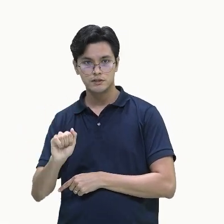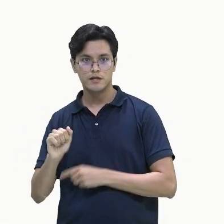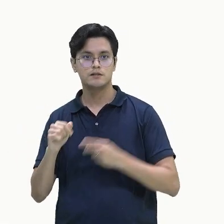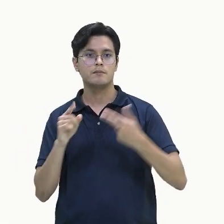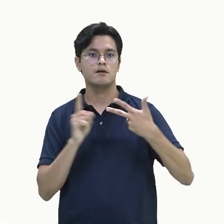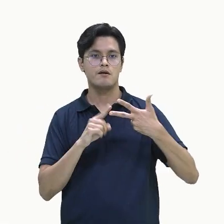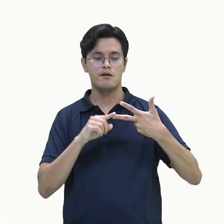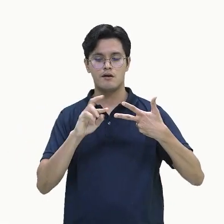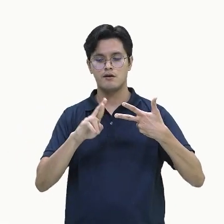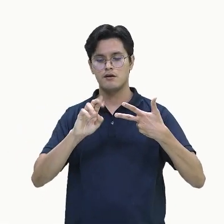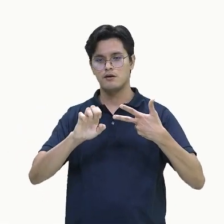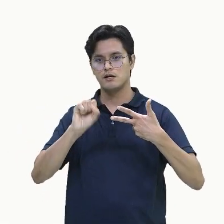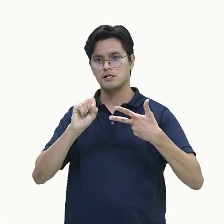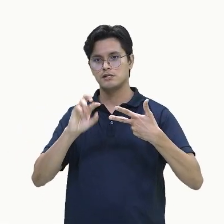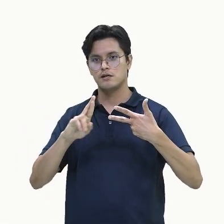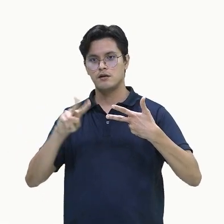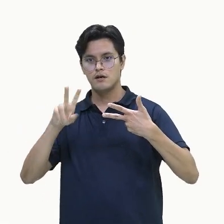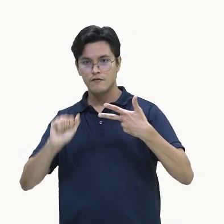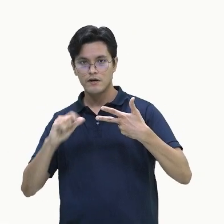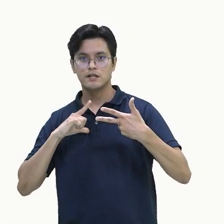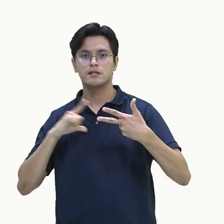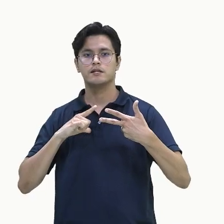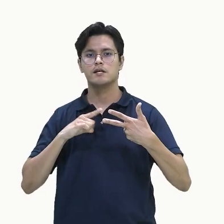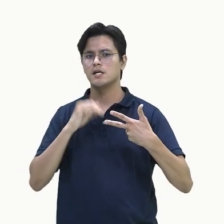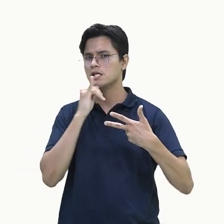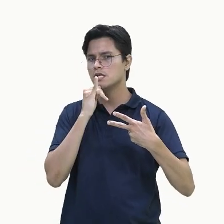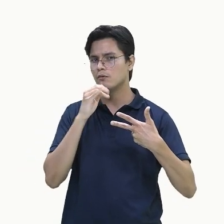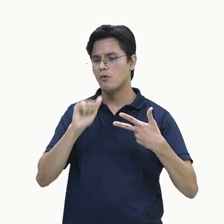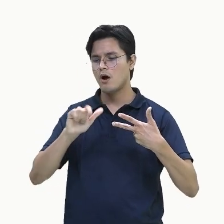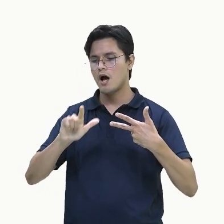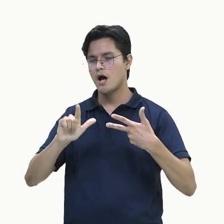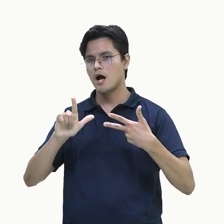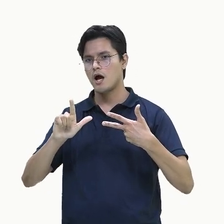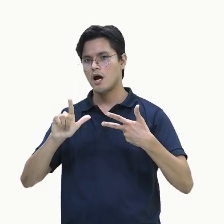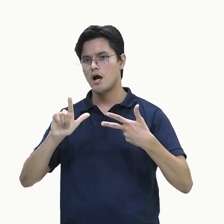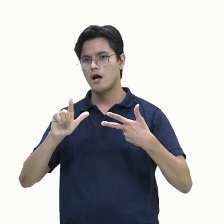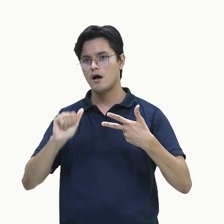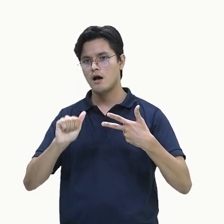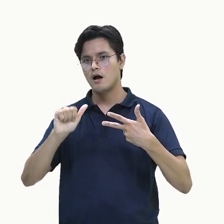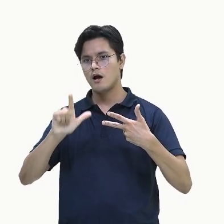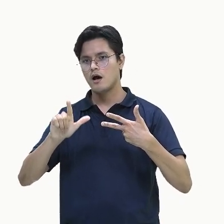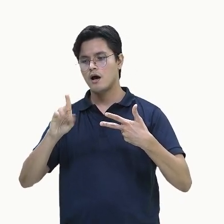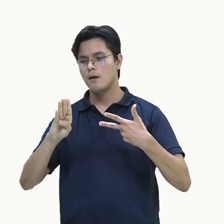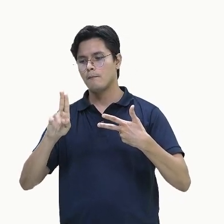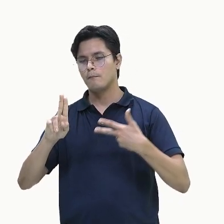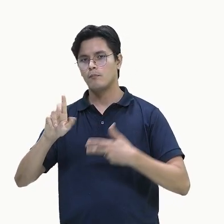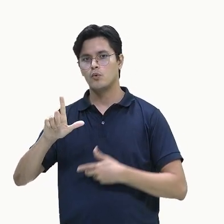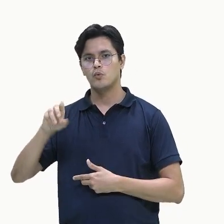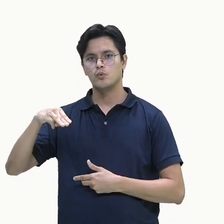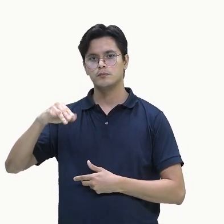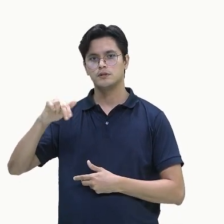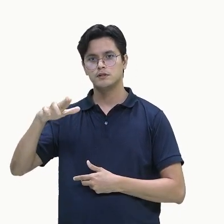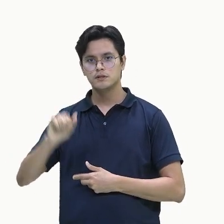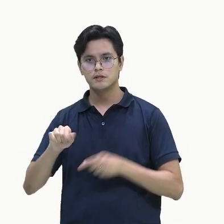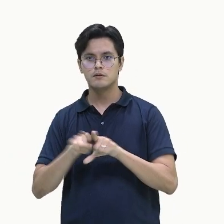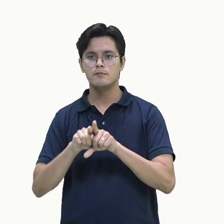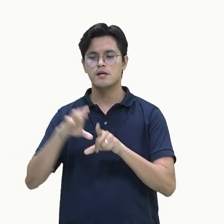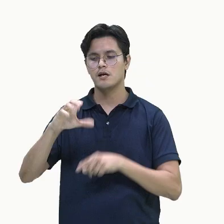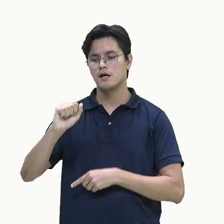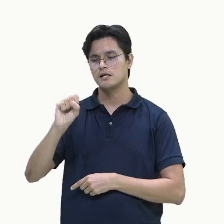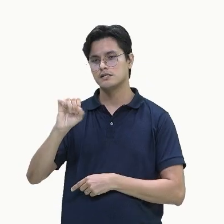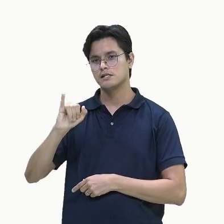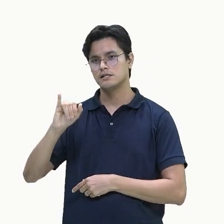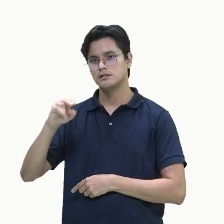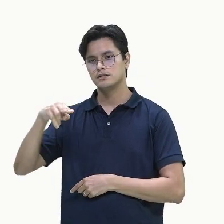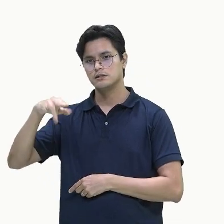a hemoglobina que vai pegar aí o oxigênio, né, e transportar para o nosso